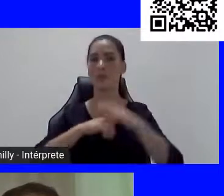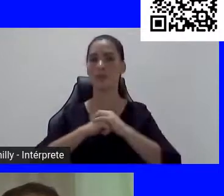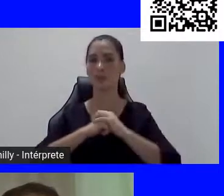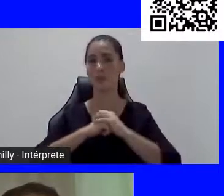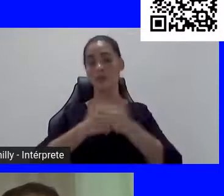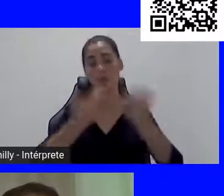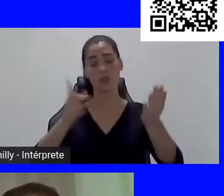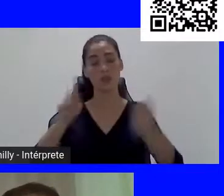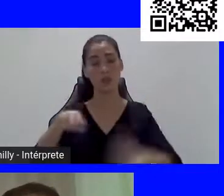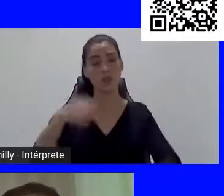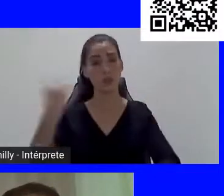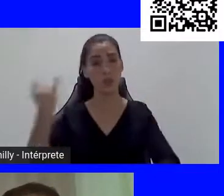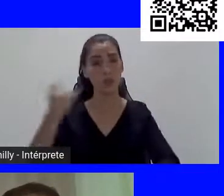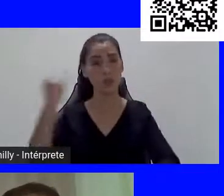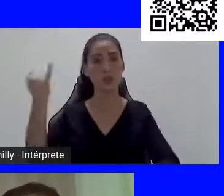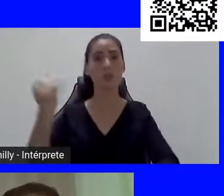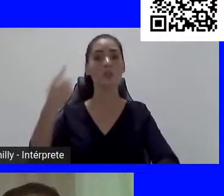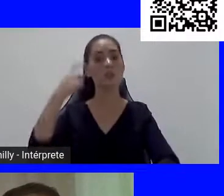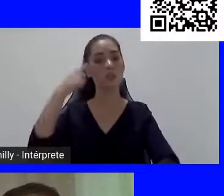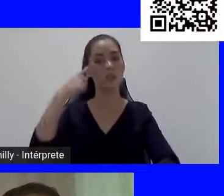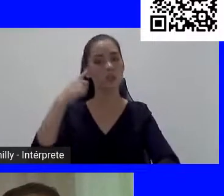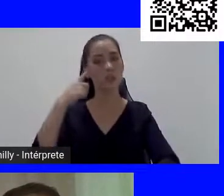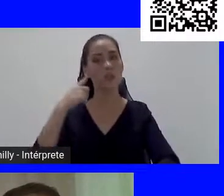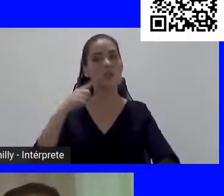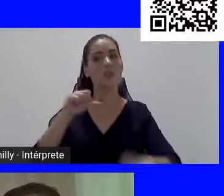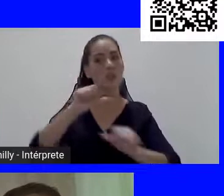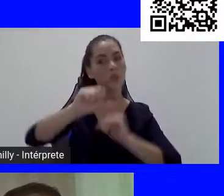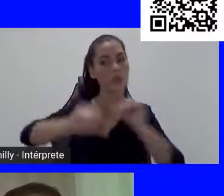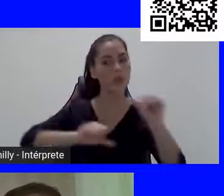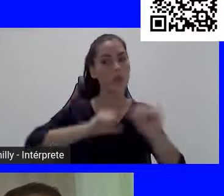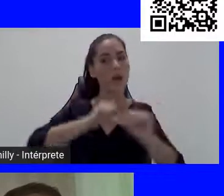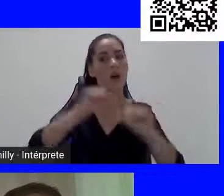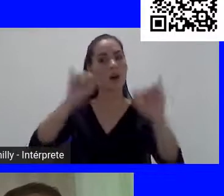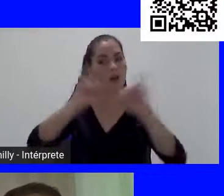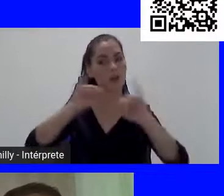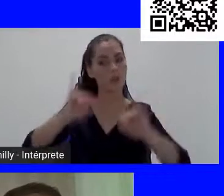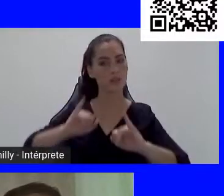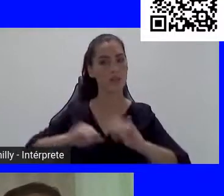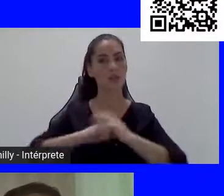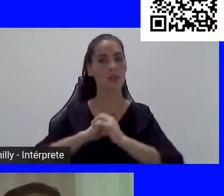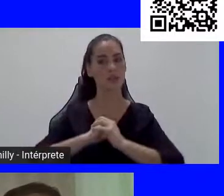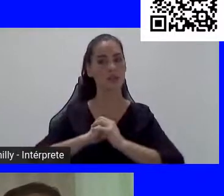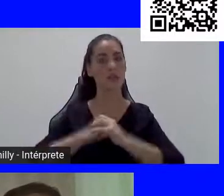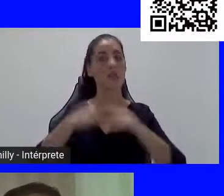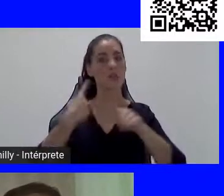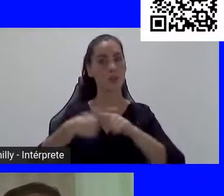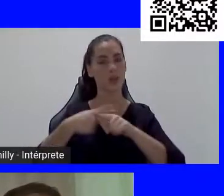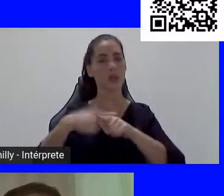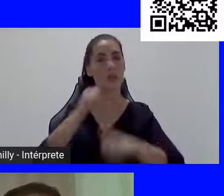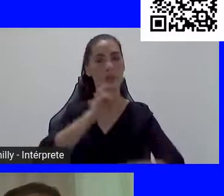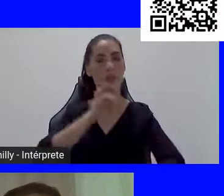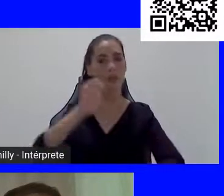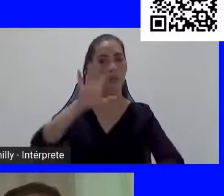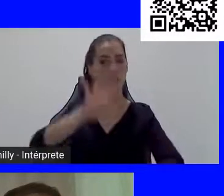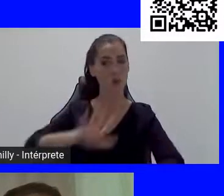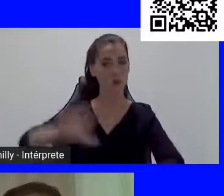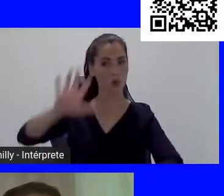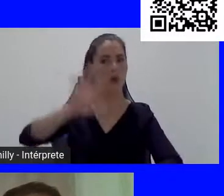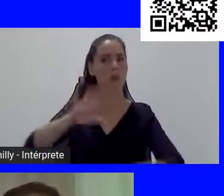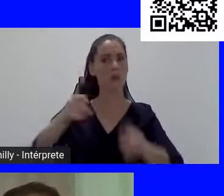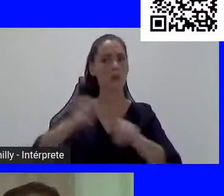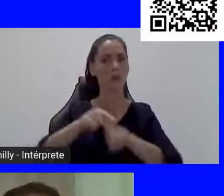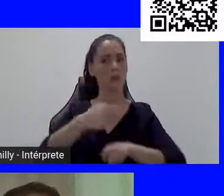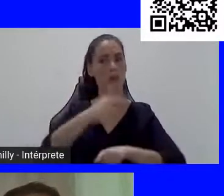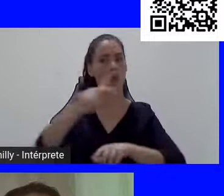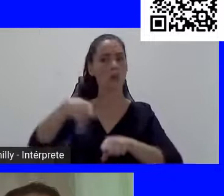ter que reconstruir essa imagem lá fora, porque também tudo que a Europa quer, principalmente alguns países da Europa que competem com os nossos